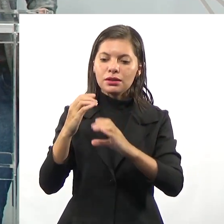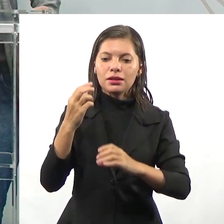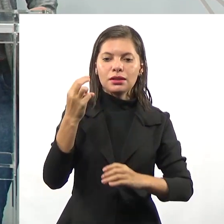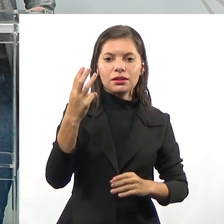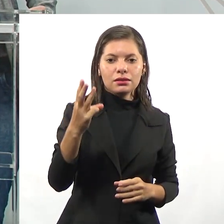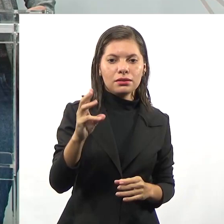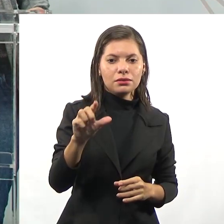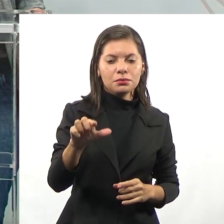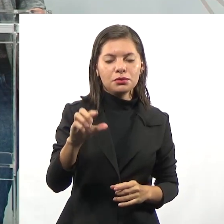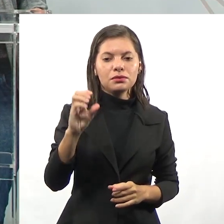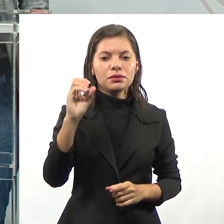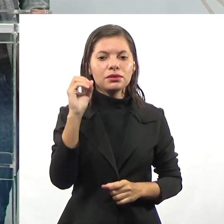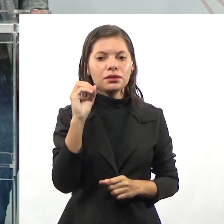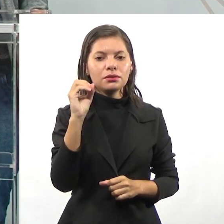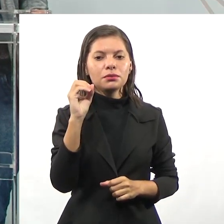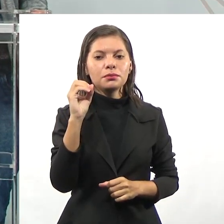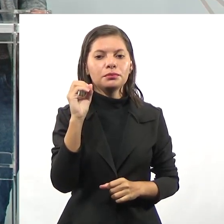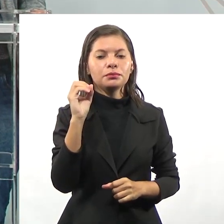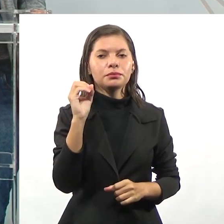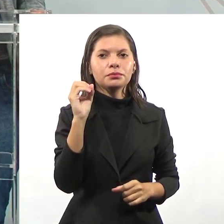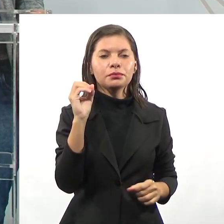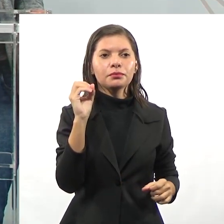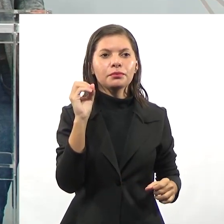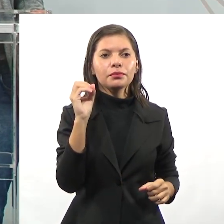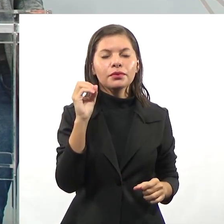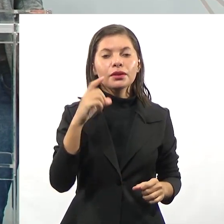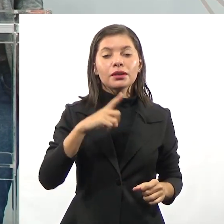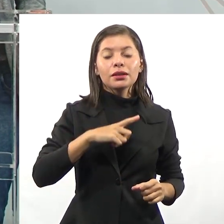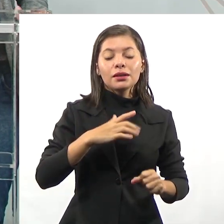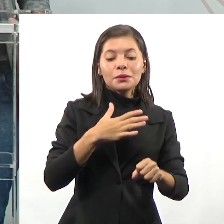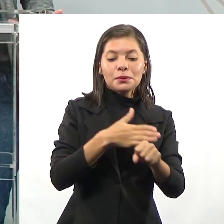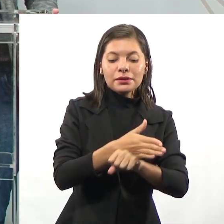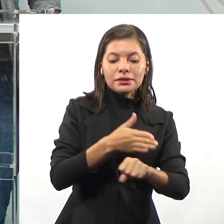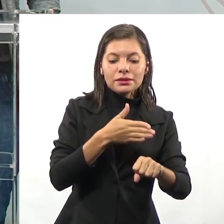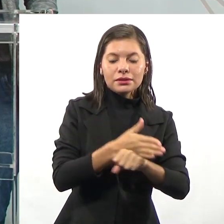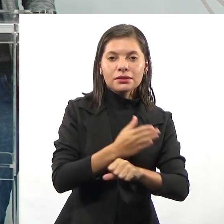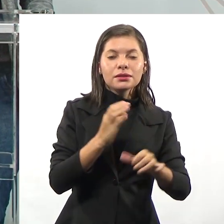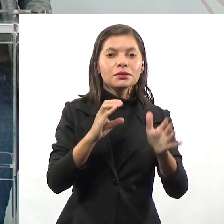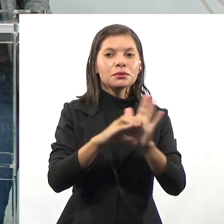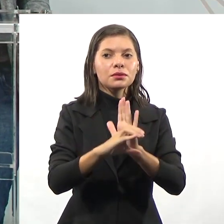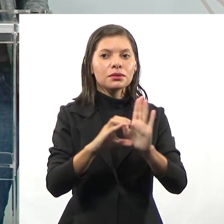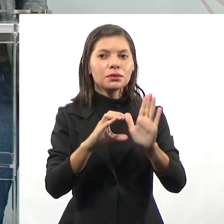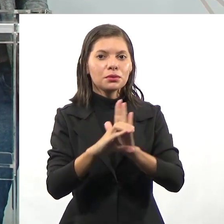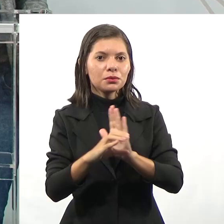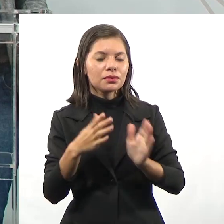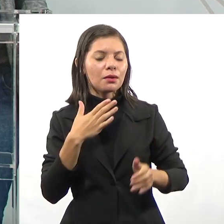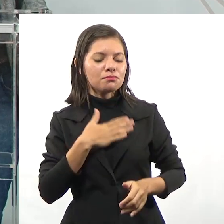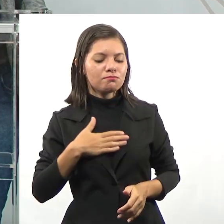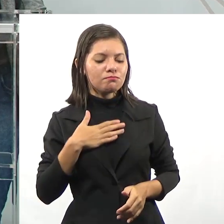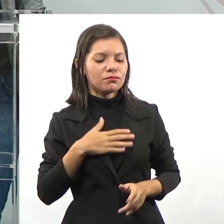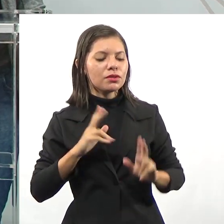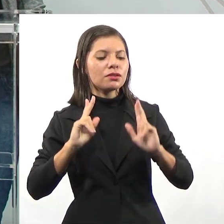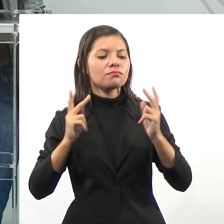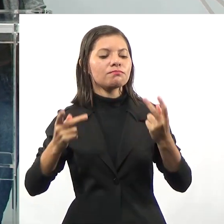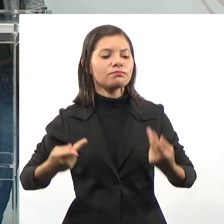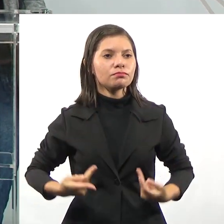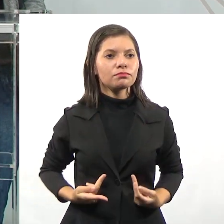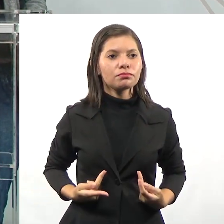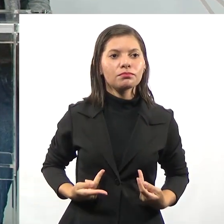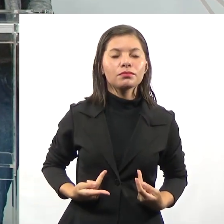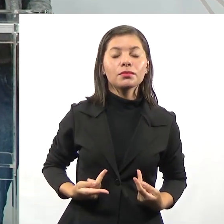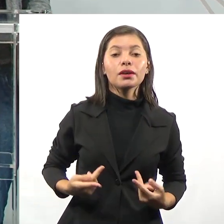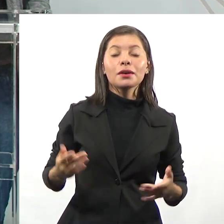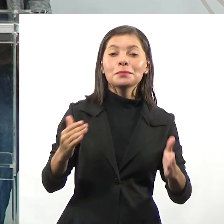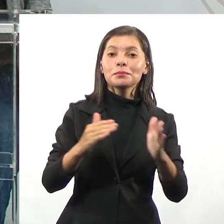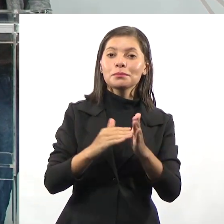comunicar. Já na 3.0 tivemos aí a sua personificação, quer dizer, o acesso a conteúdos personalizados à minha